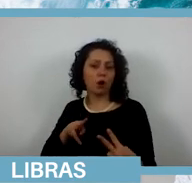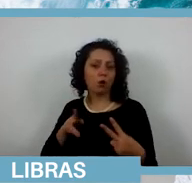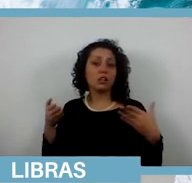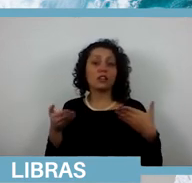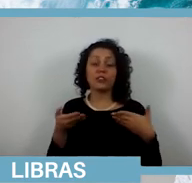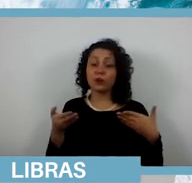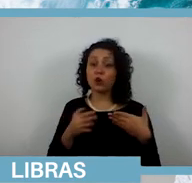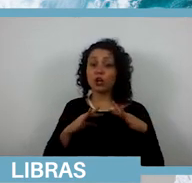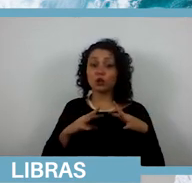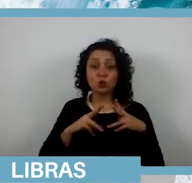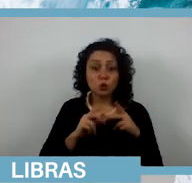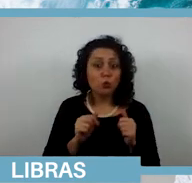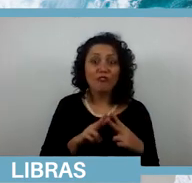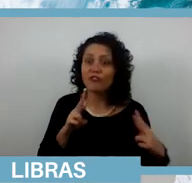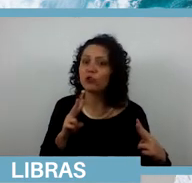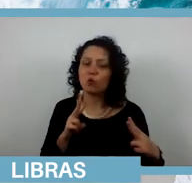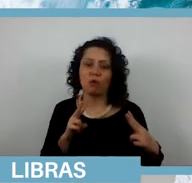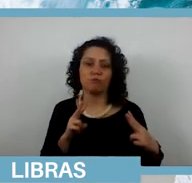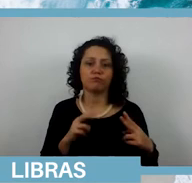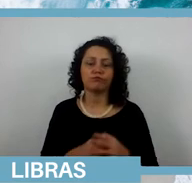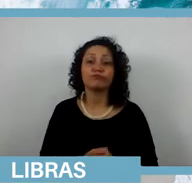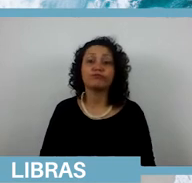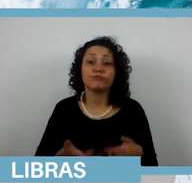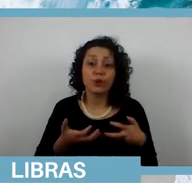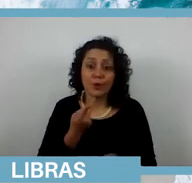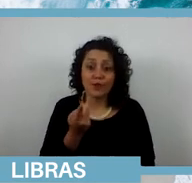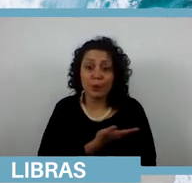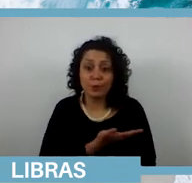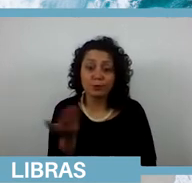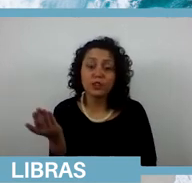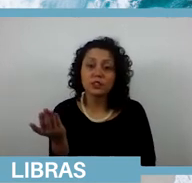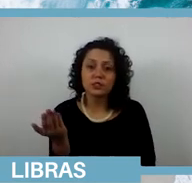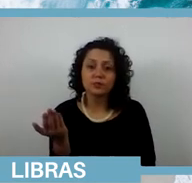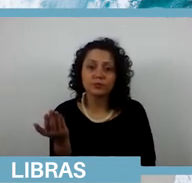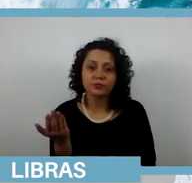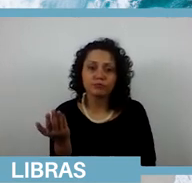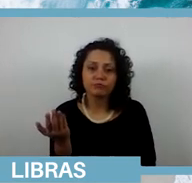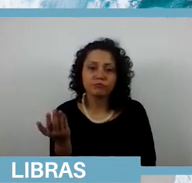negócio todo para online e queria deixar para vocês, assim,